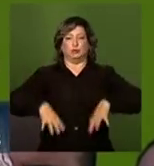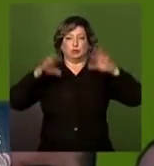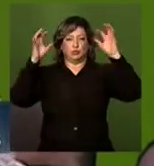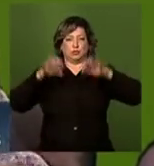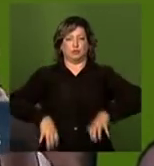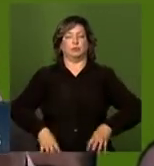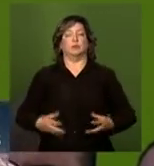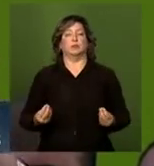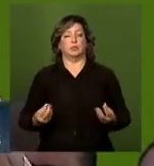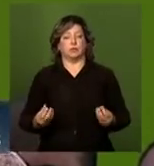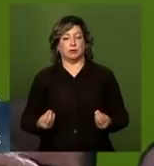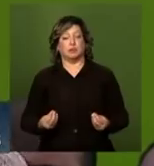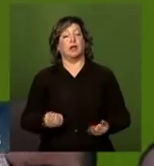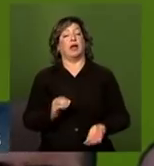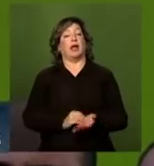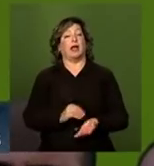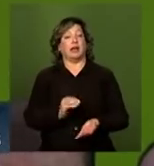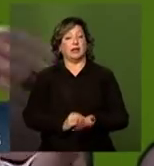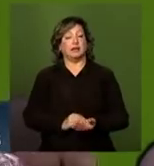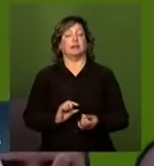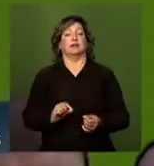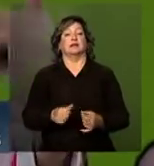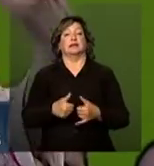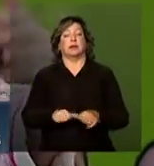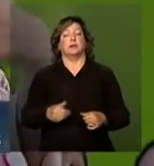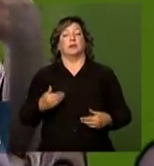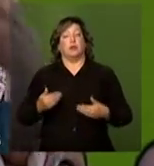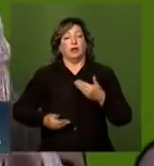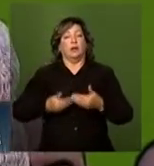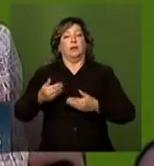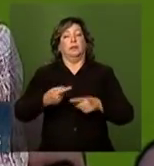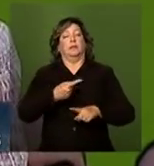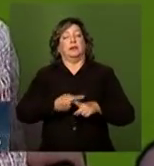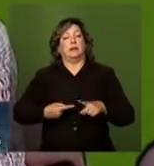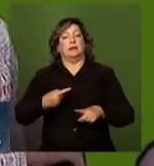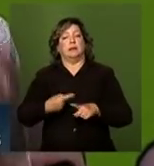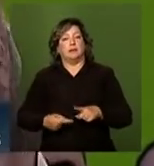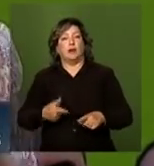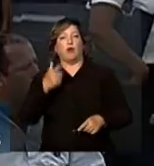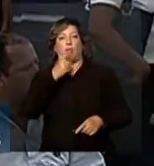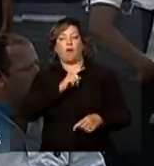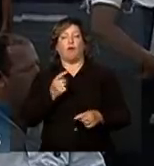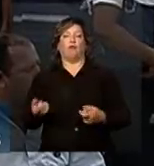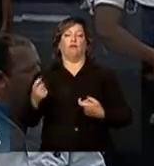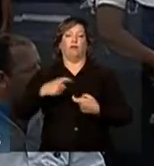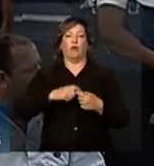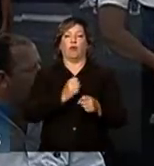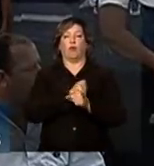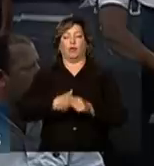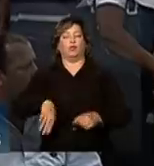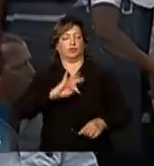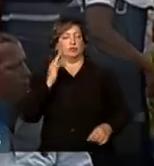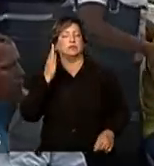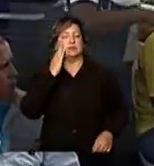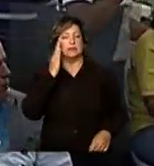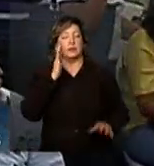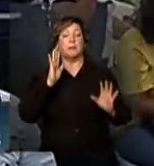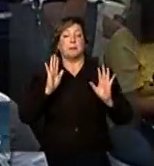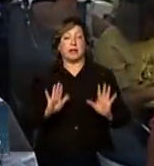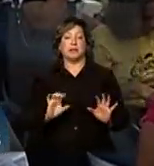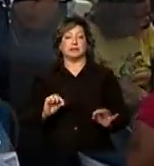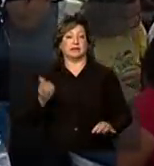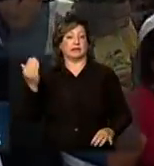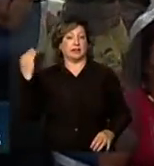chuvas e que ainda estamos em processo lento de recuperação nós todos sabemos disso mas naquela